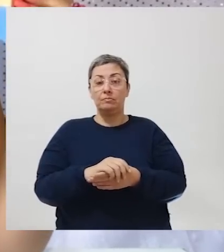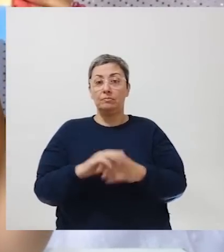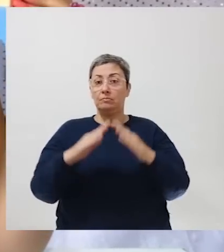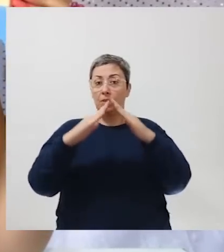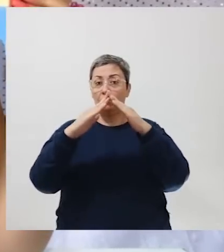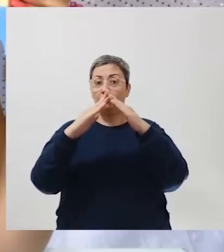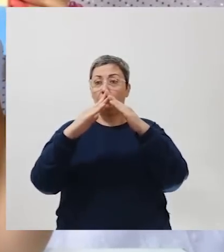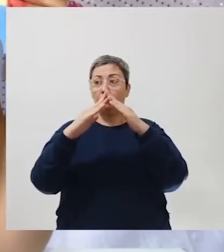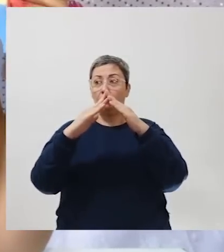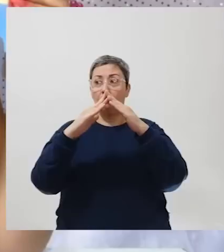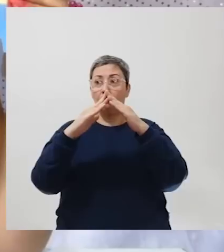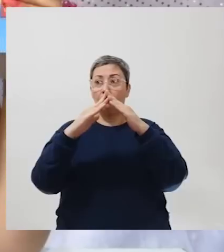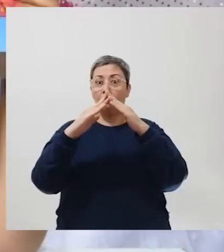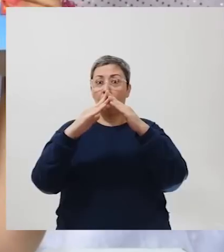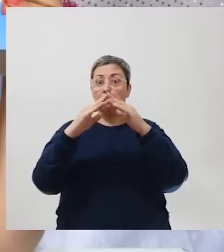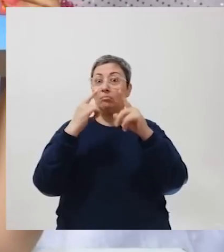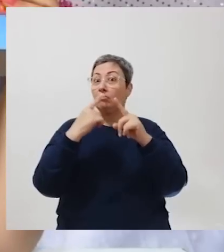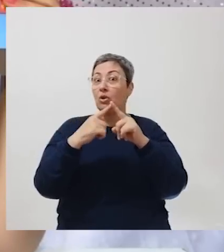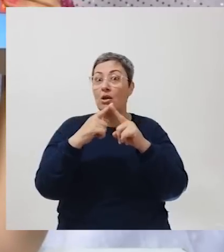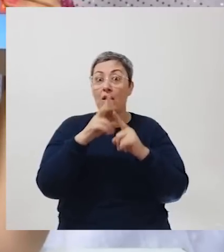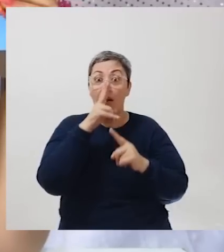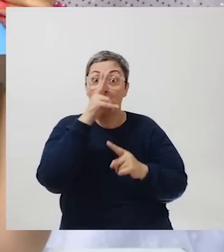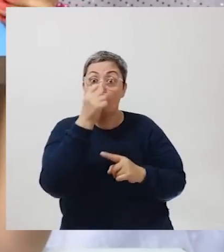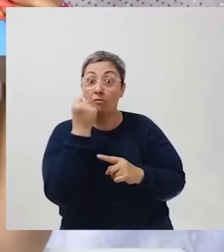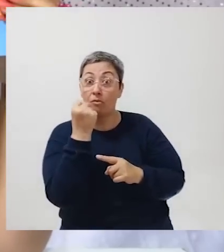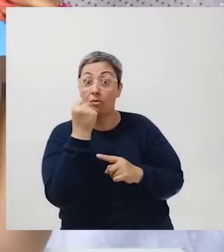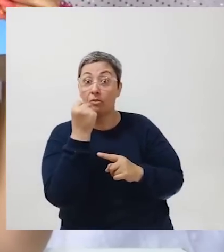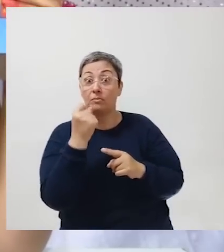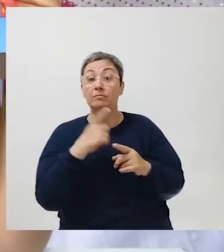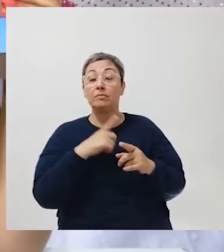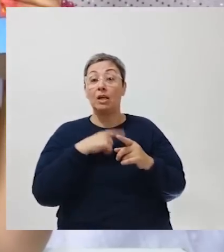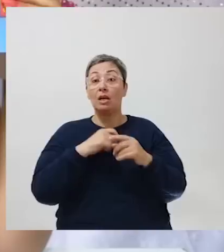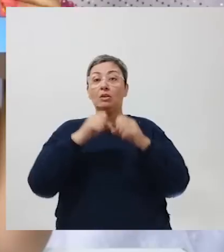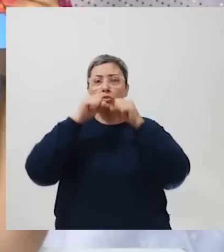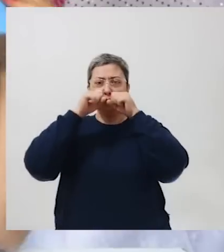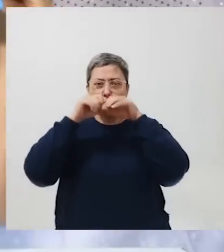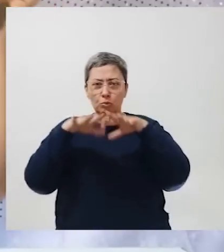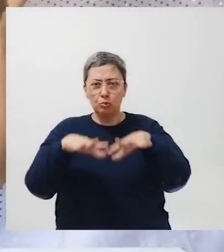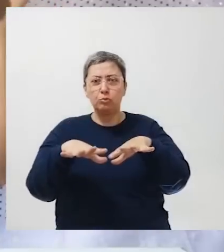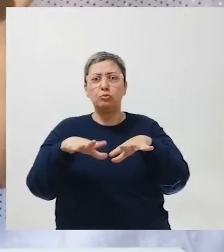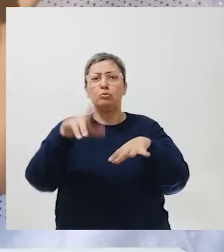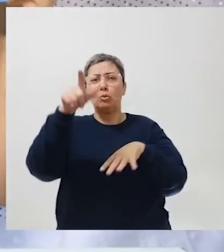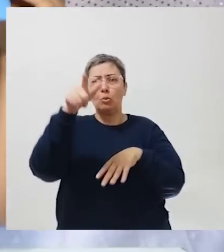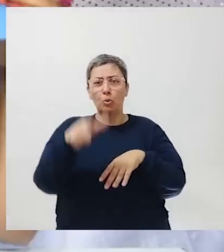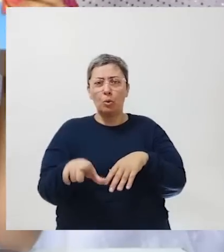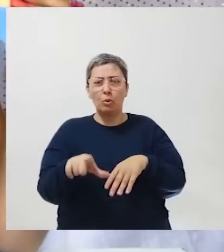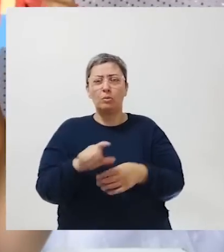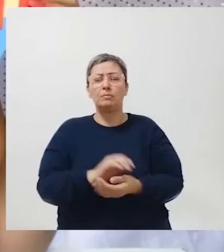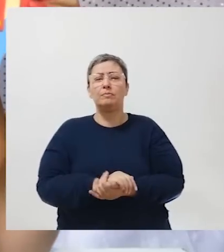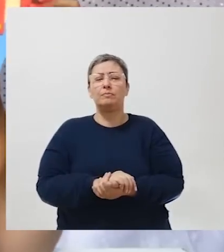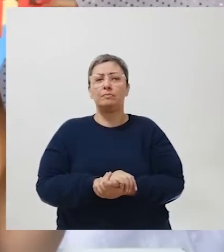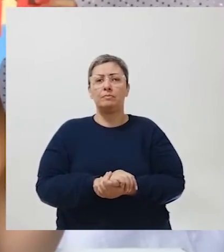E nada aconteceu, porque a casa era muito forte. Então ele assoprou novamente